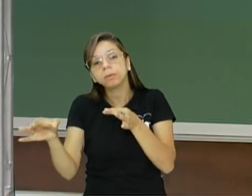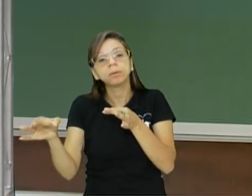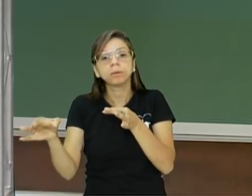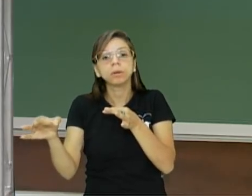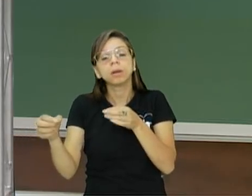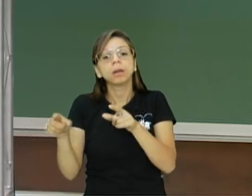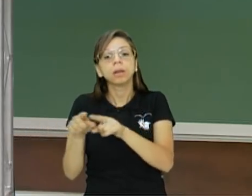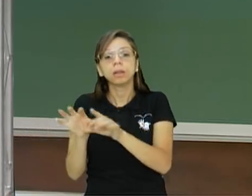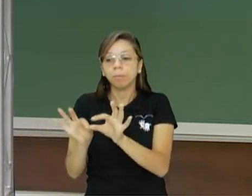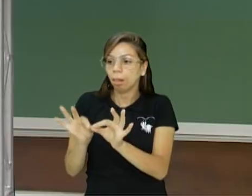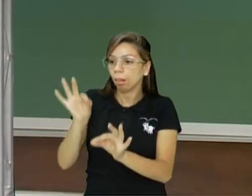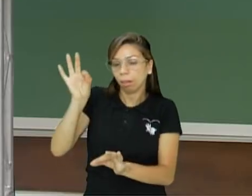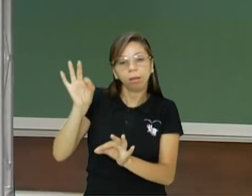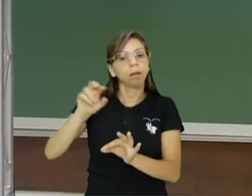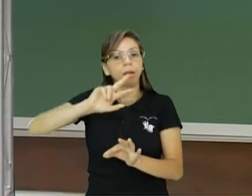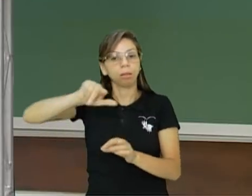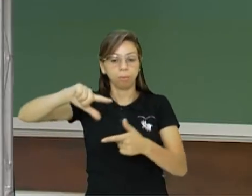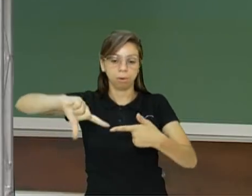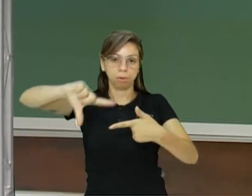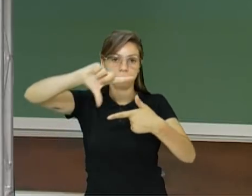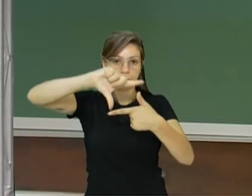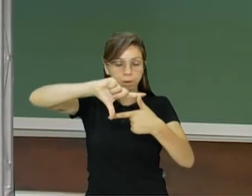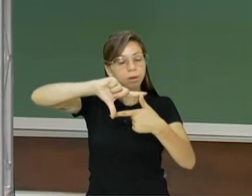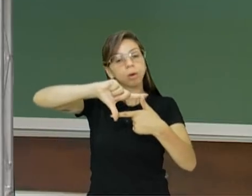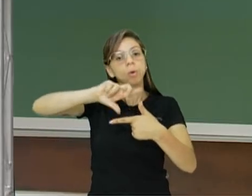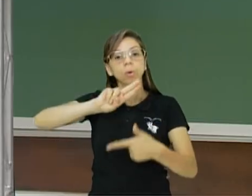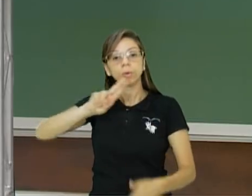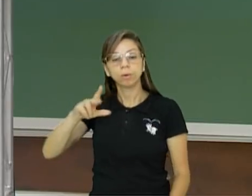altura. Então, ele não é um retângulo, ele é um